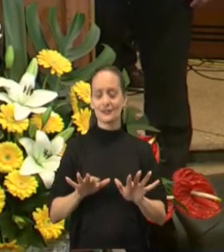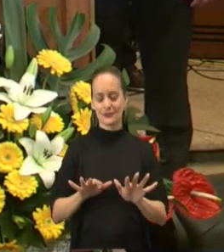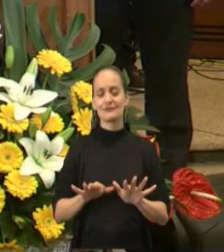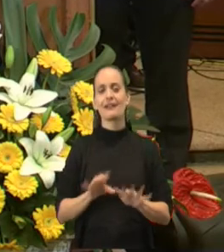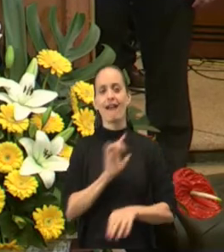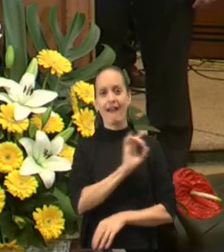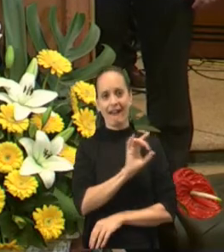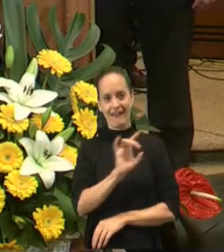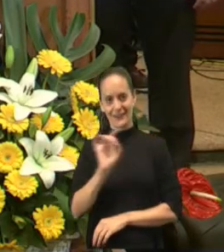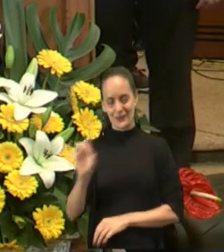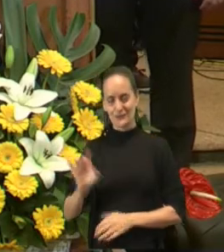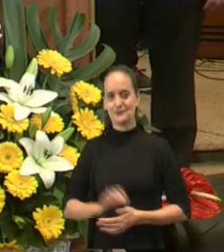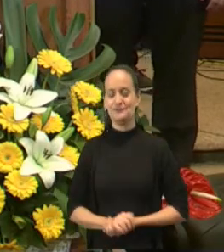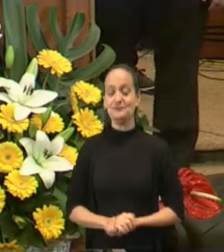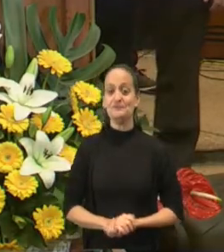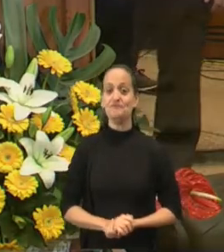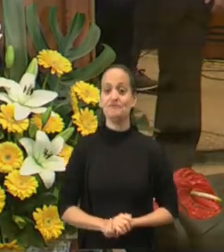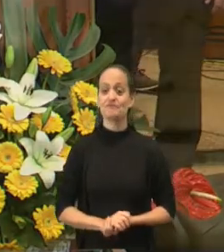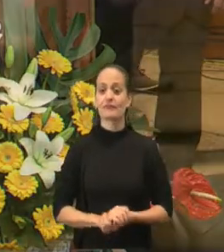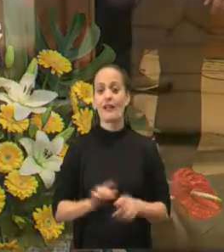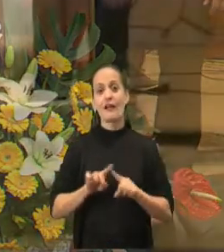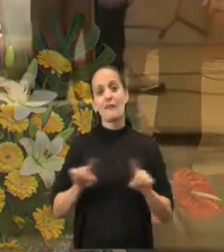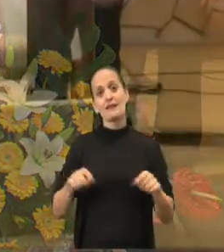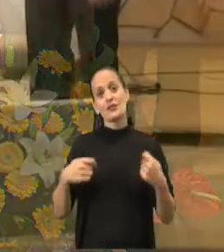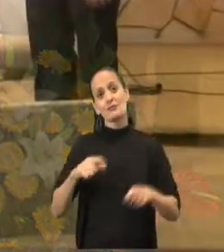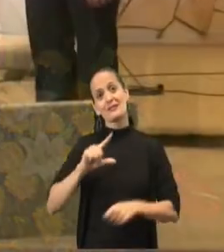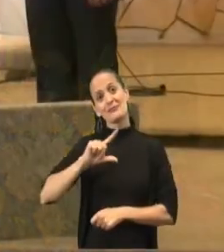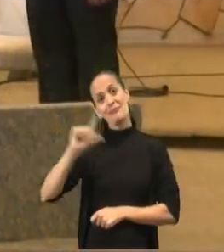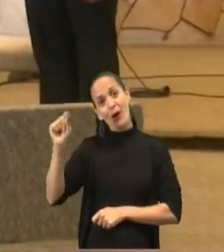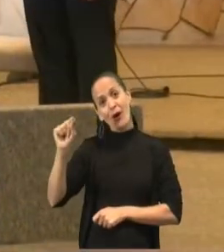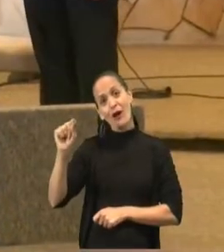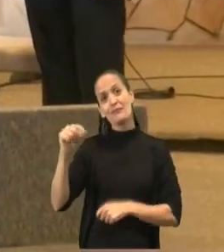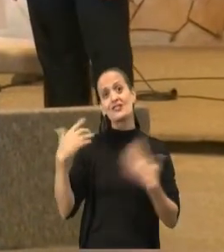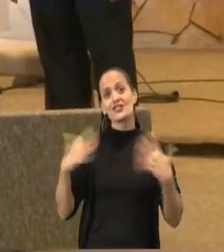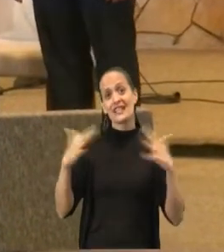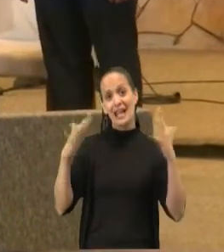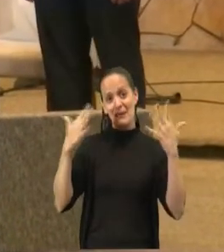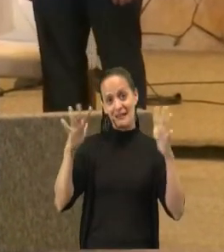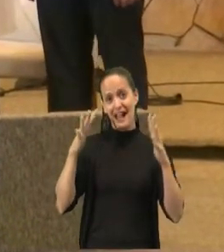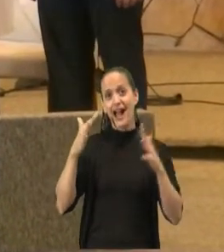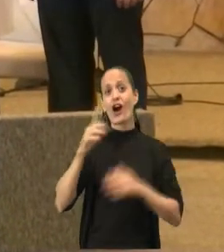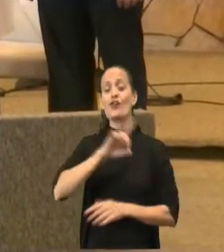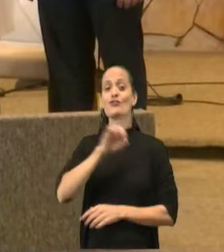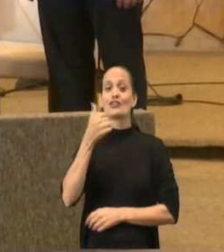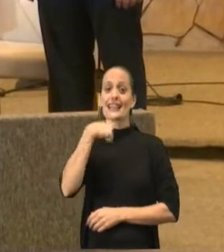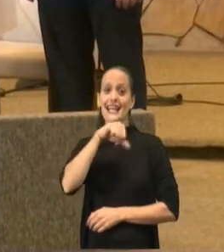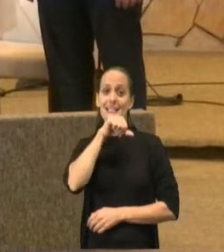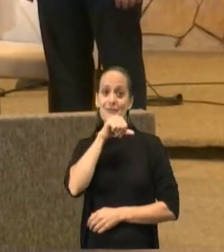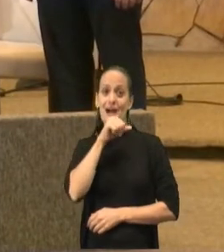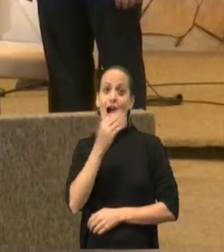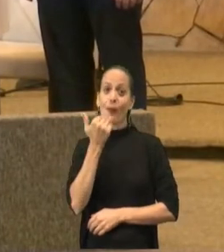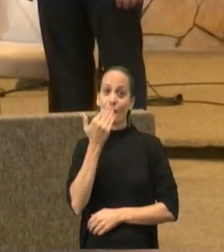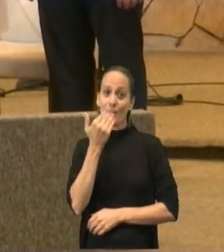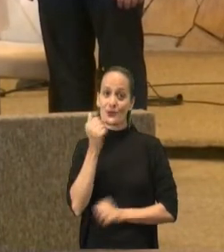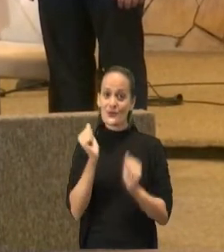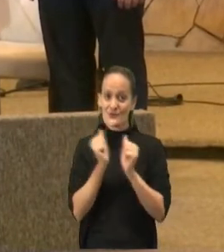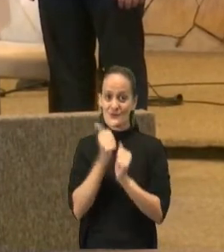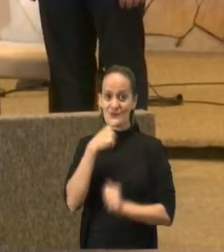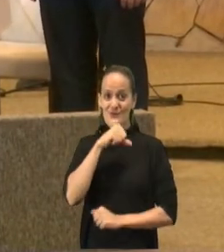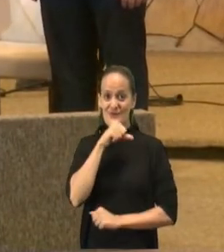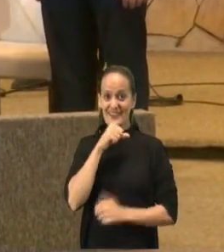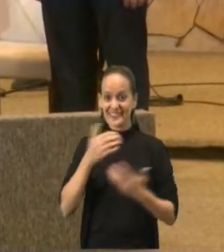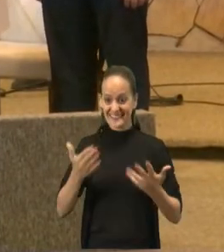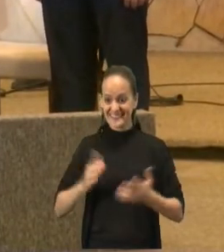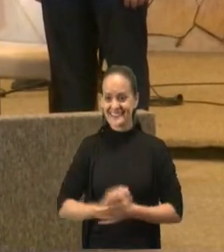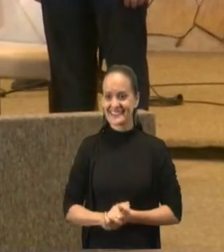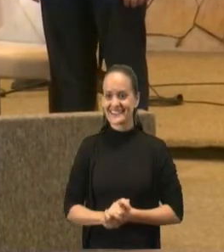abençoando a sua vida. Mas nós precisamos ir embora, porque hoje é dia das mães, né, Rosi? O almoço em casa, não é?